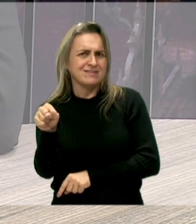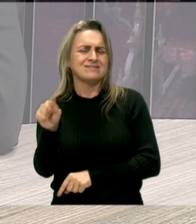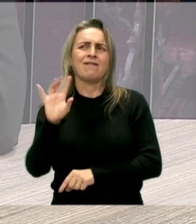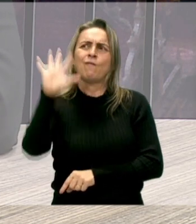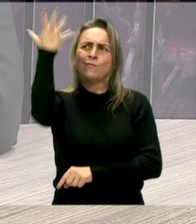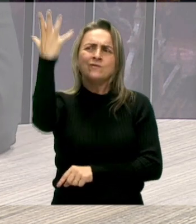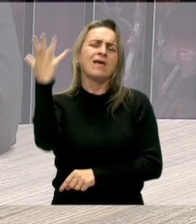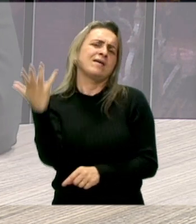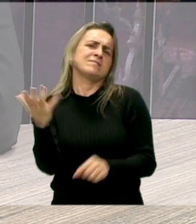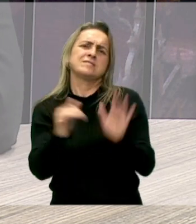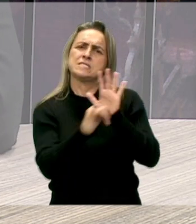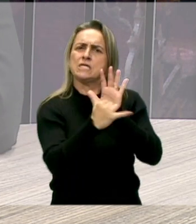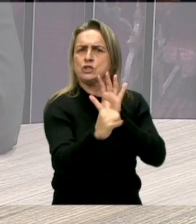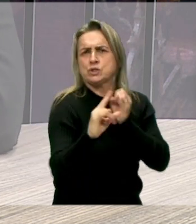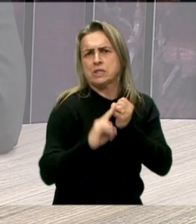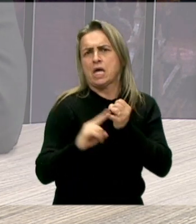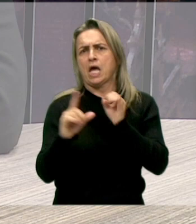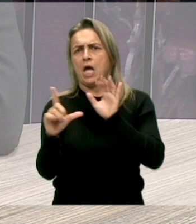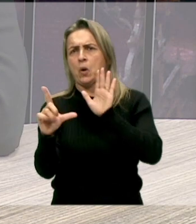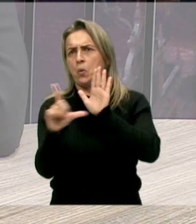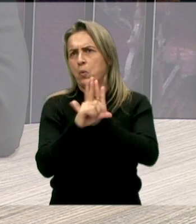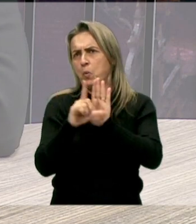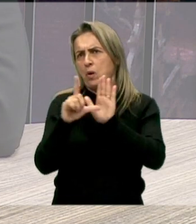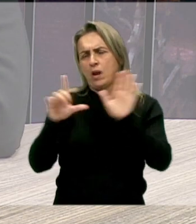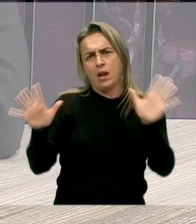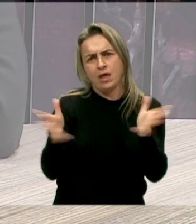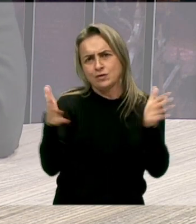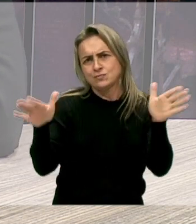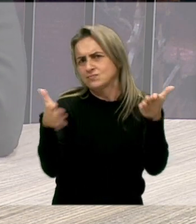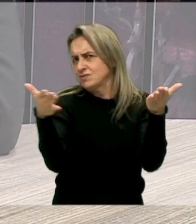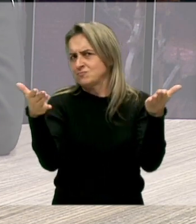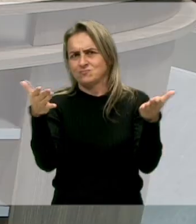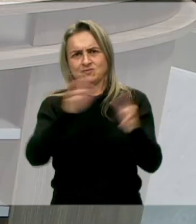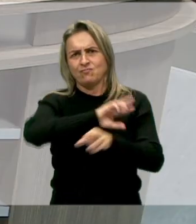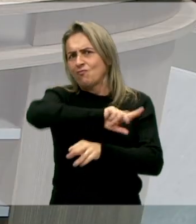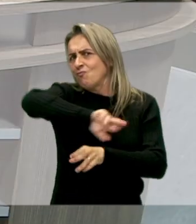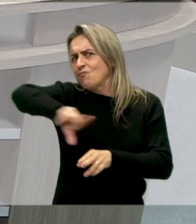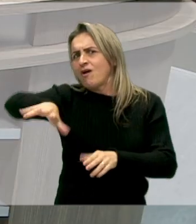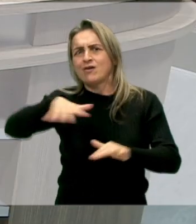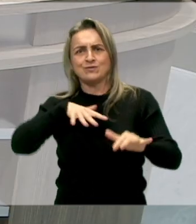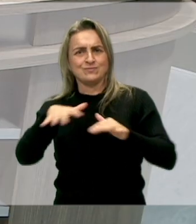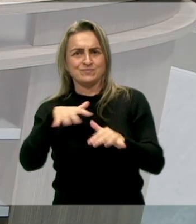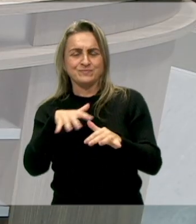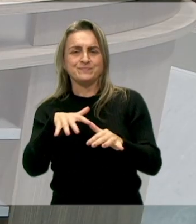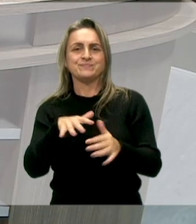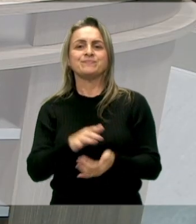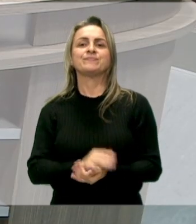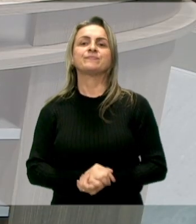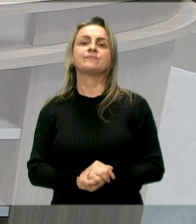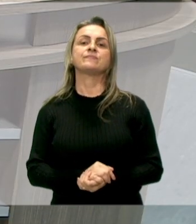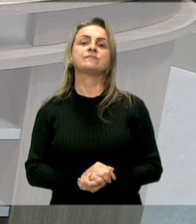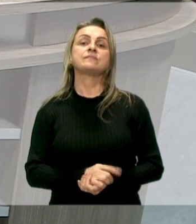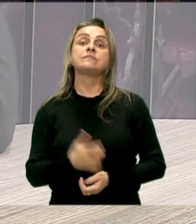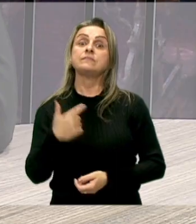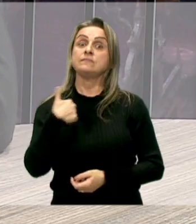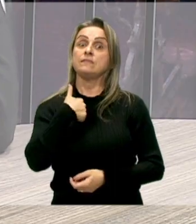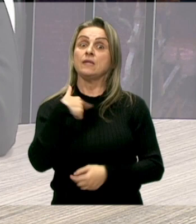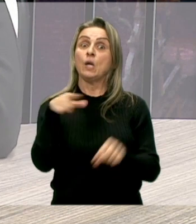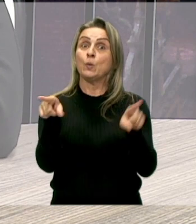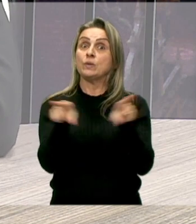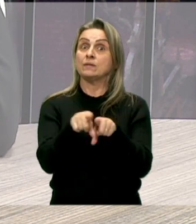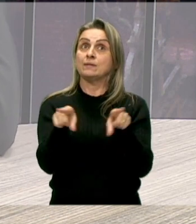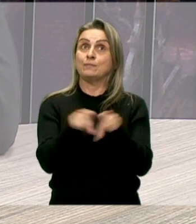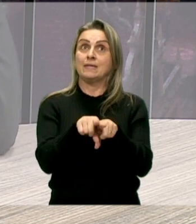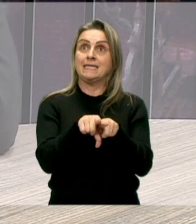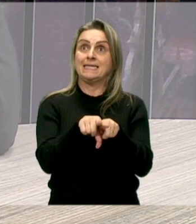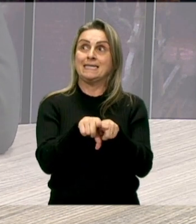outro edital, mas isso continua acontecendo, assim. Agora, para eu não pecar e não falar que a gente tem coisa boa,